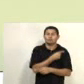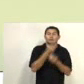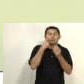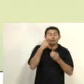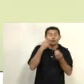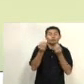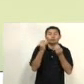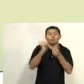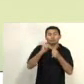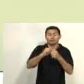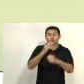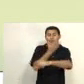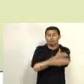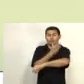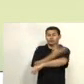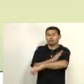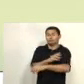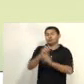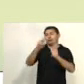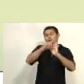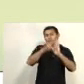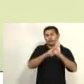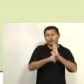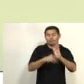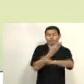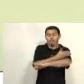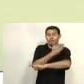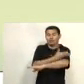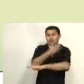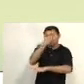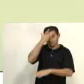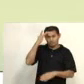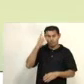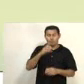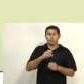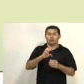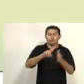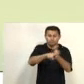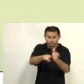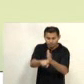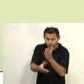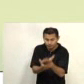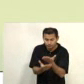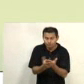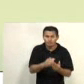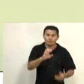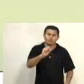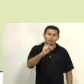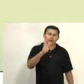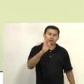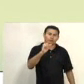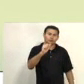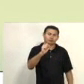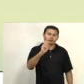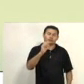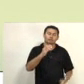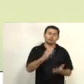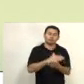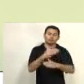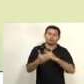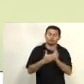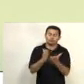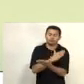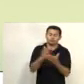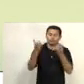isso é feito na prática. Uma regra prática, pessoal, da estatística, estabelece que toda distribuição